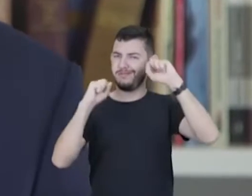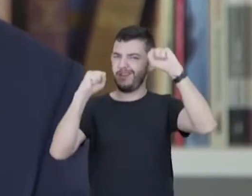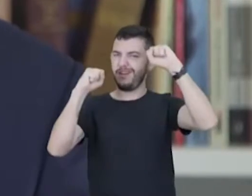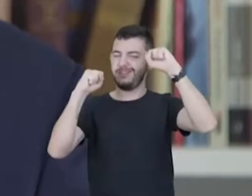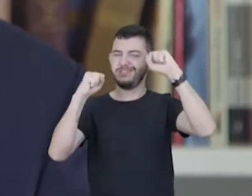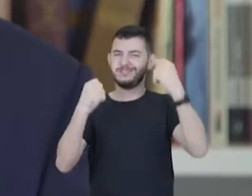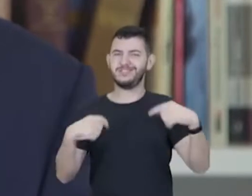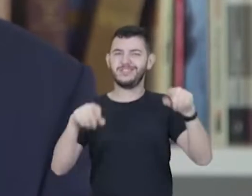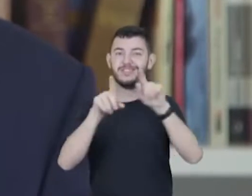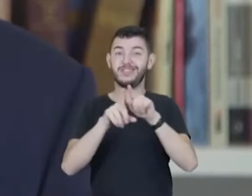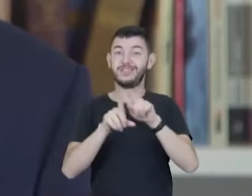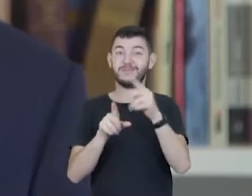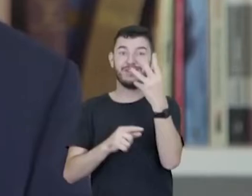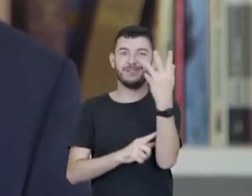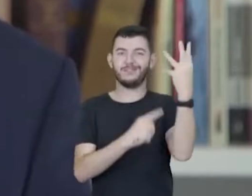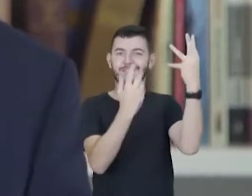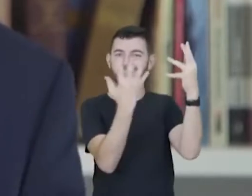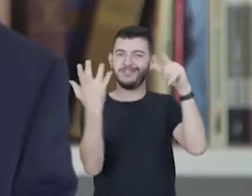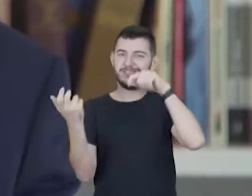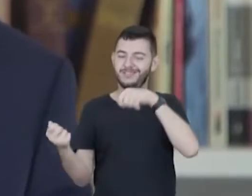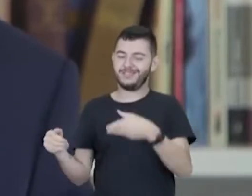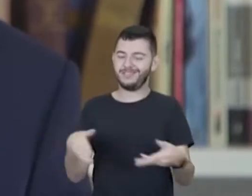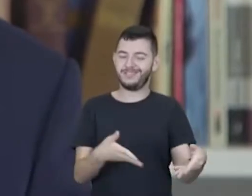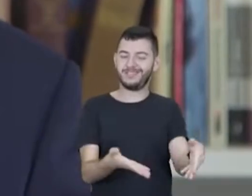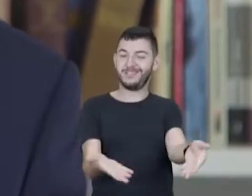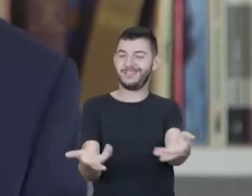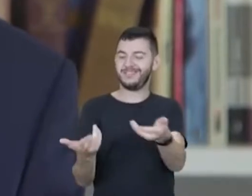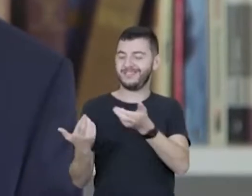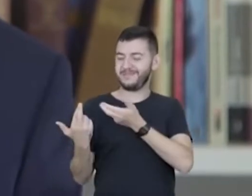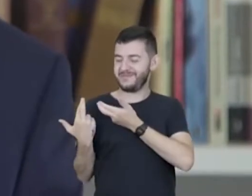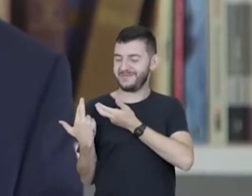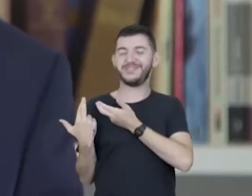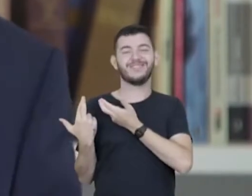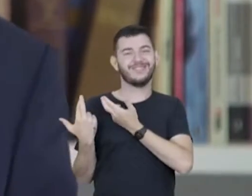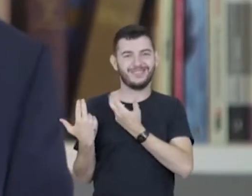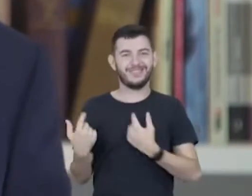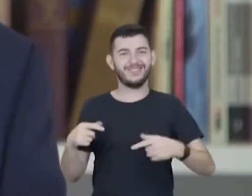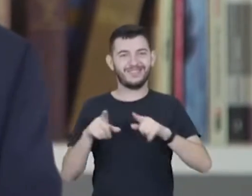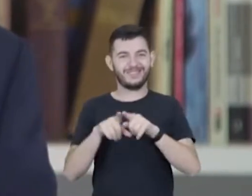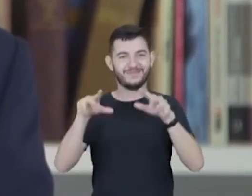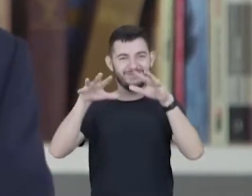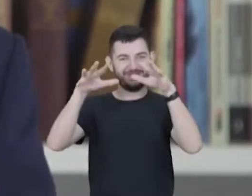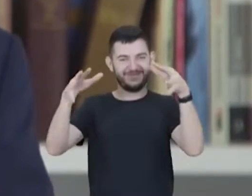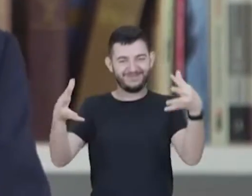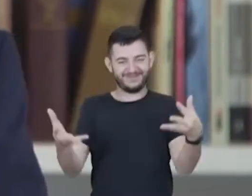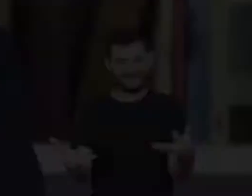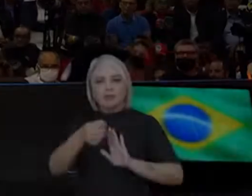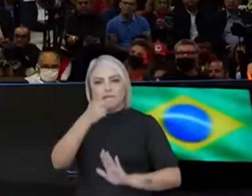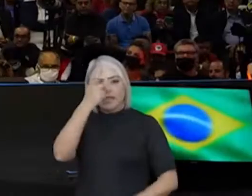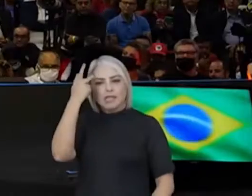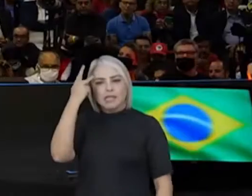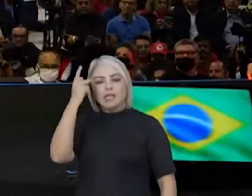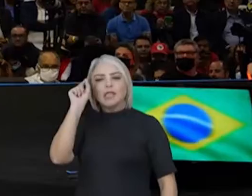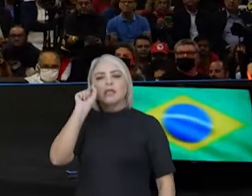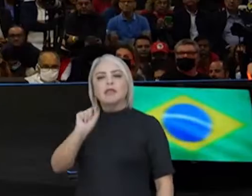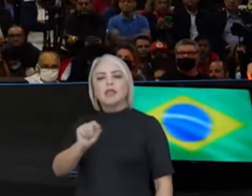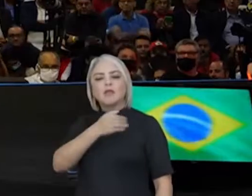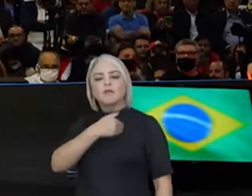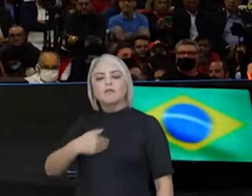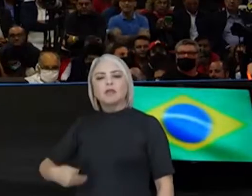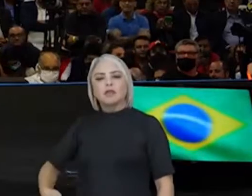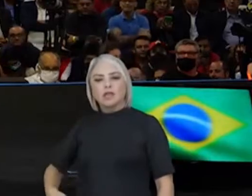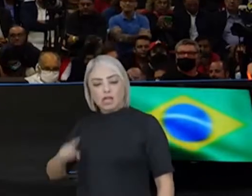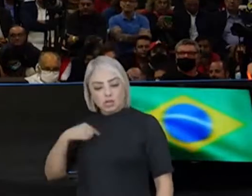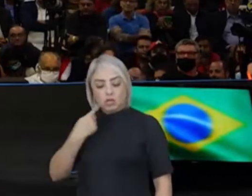ambientalmente mais responsável e internacionalmente mais respeitado nós